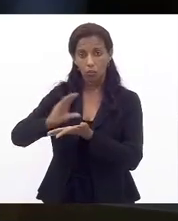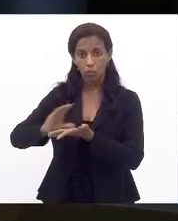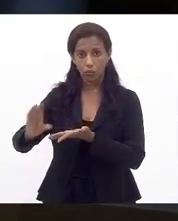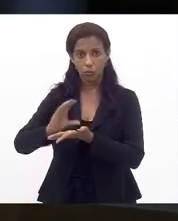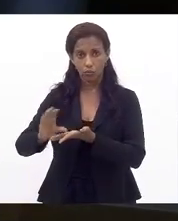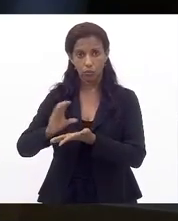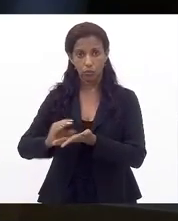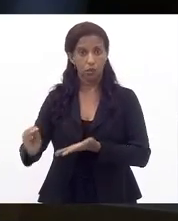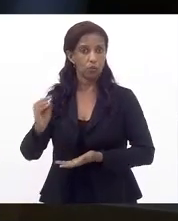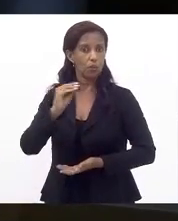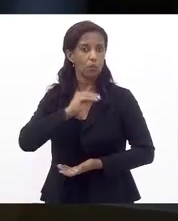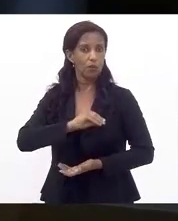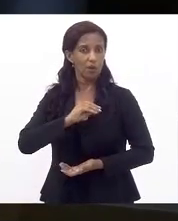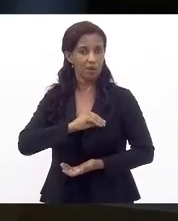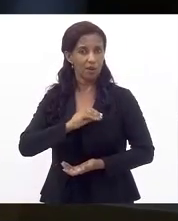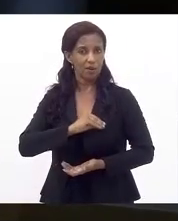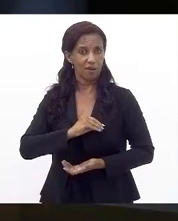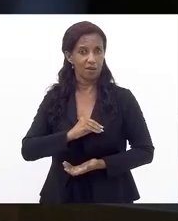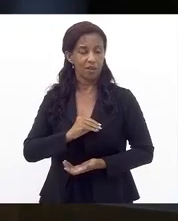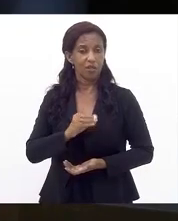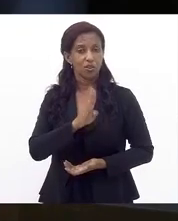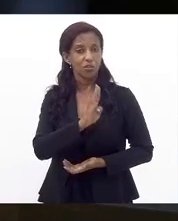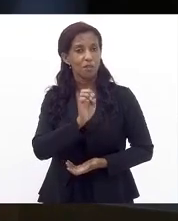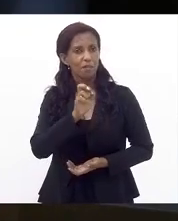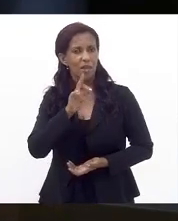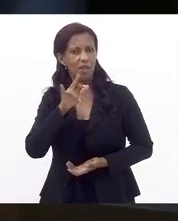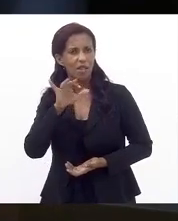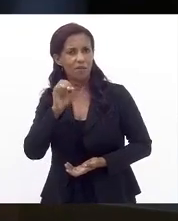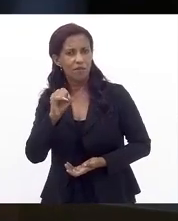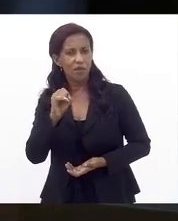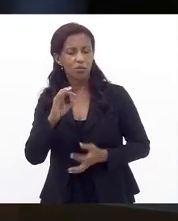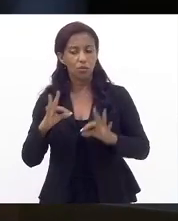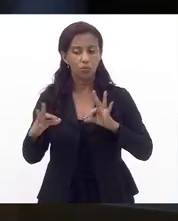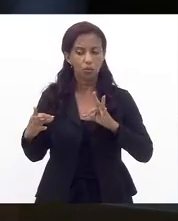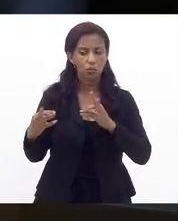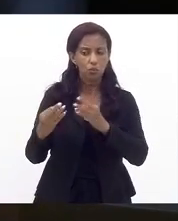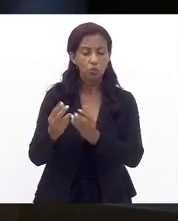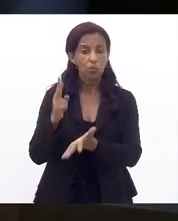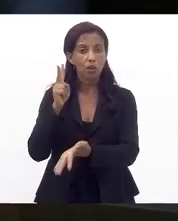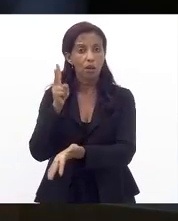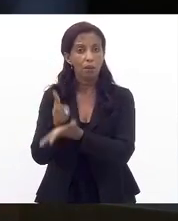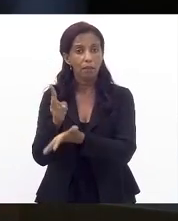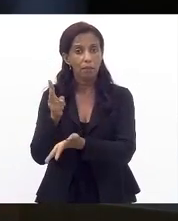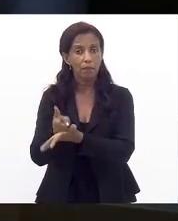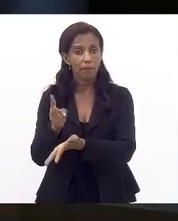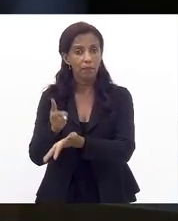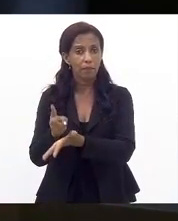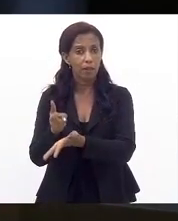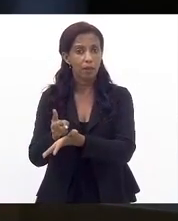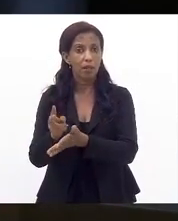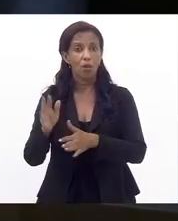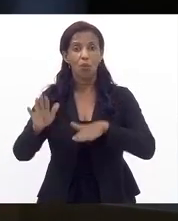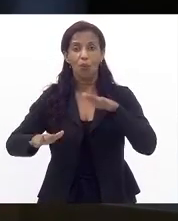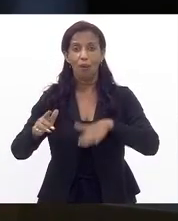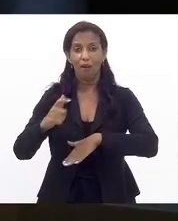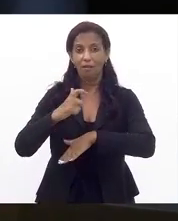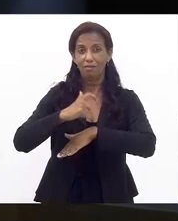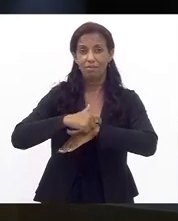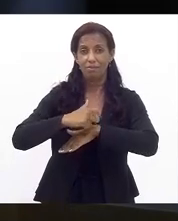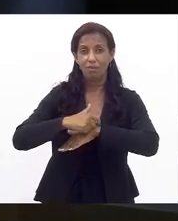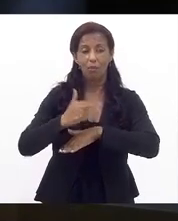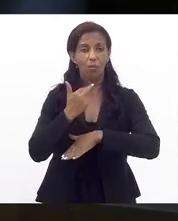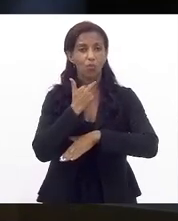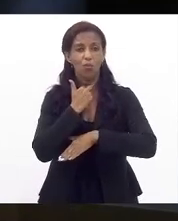como remuneração Para efeito de benefício aquilo que é permanente O que é temporário não